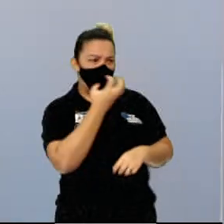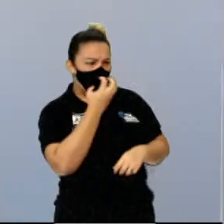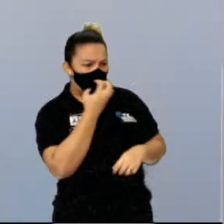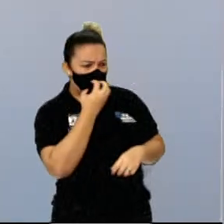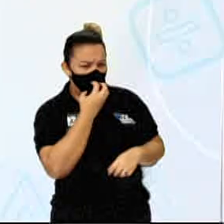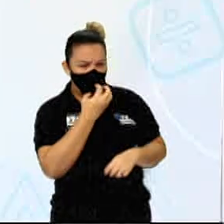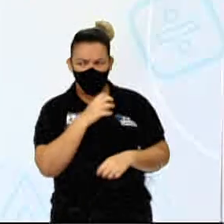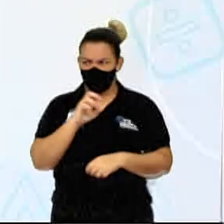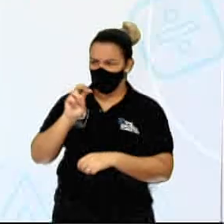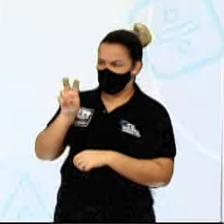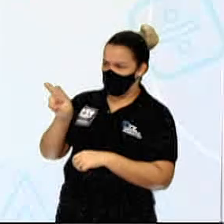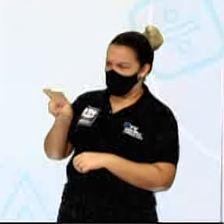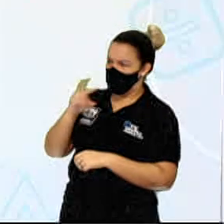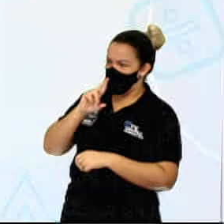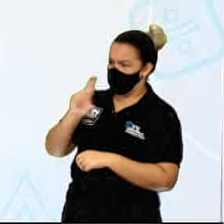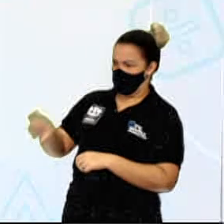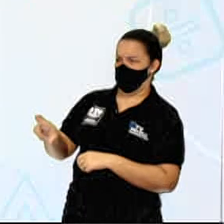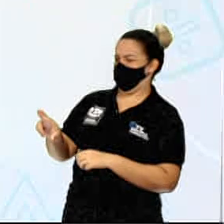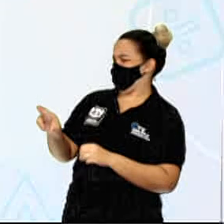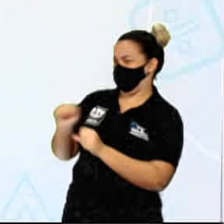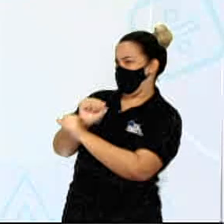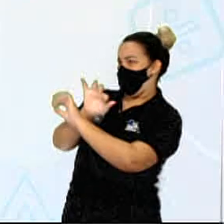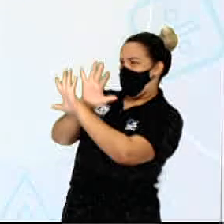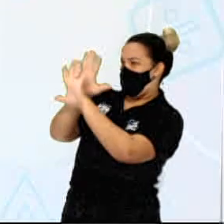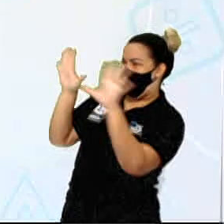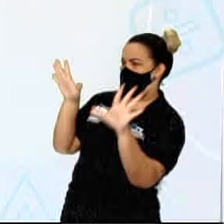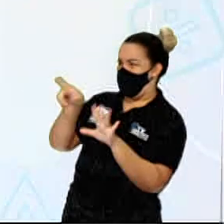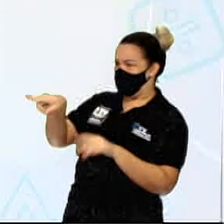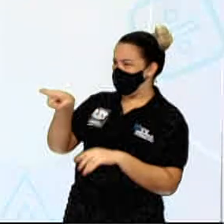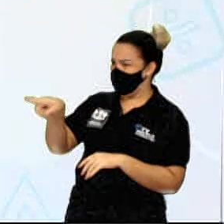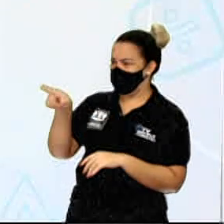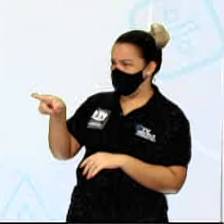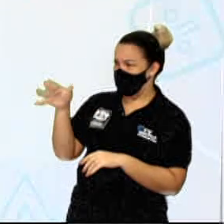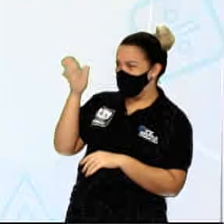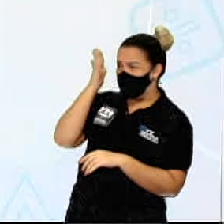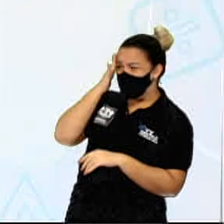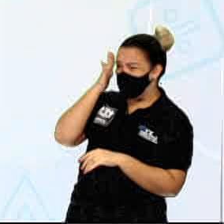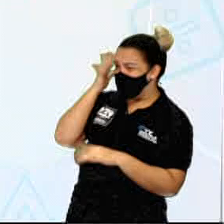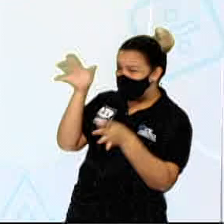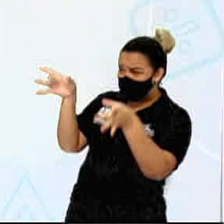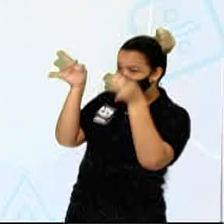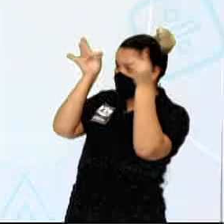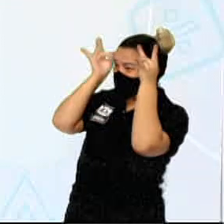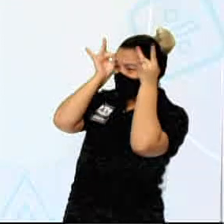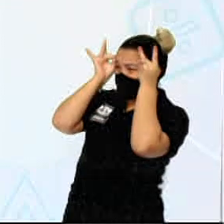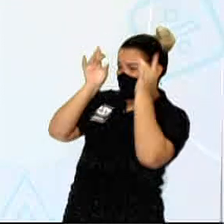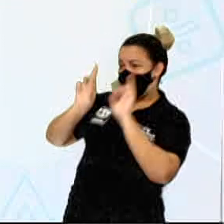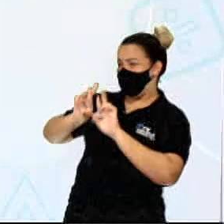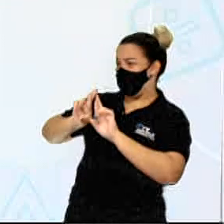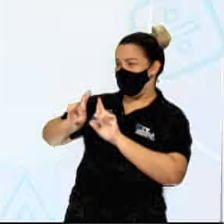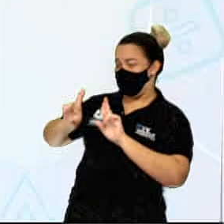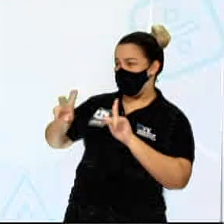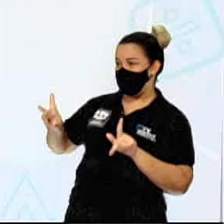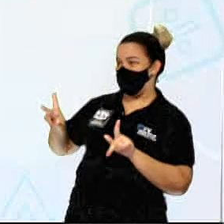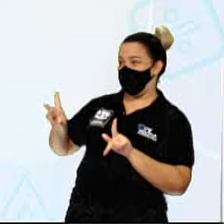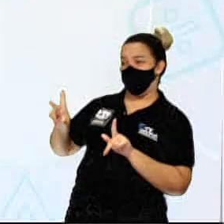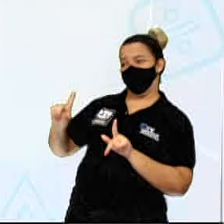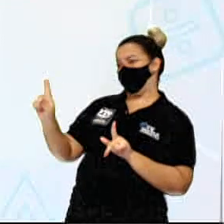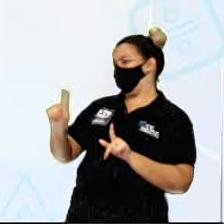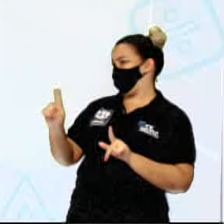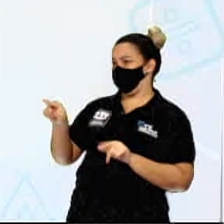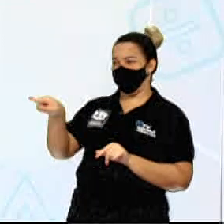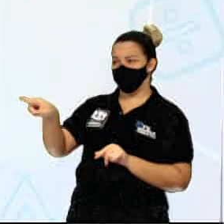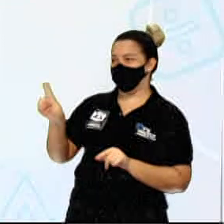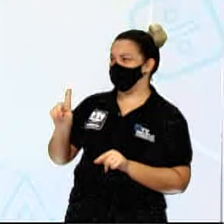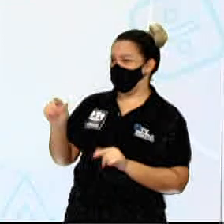ele, responde: está claro que o Senhor não é capaz de compreender a diferença que existe entre nós. Não há